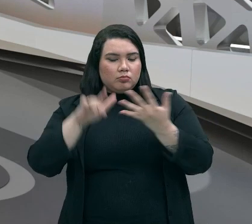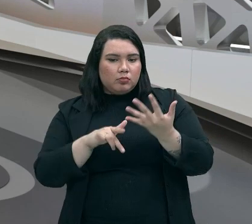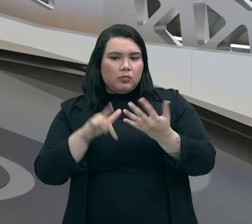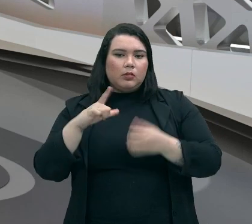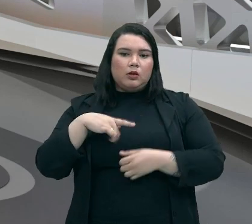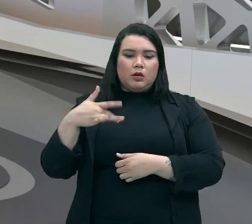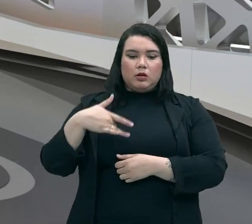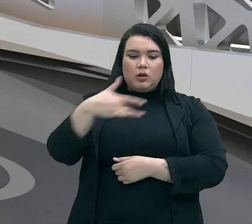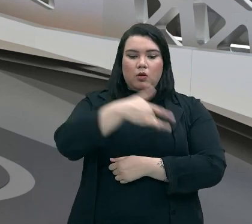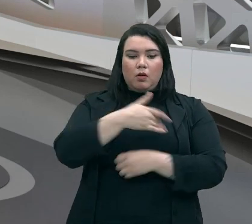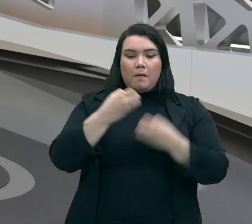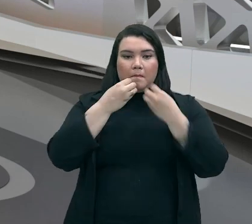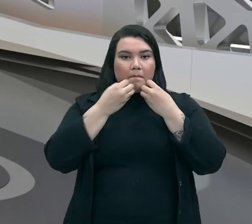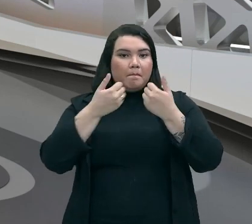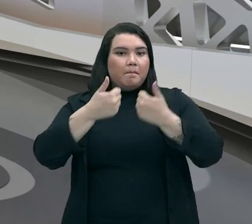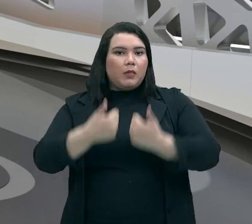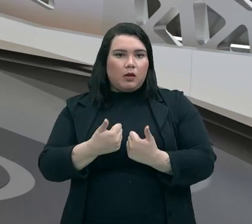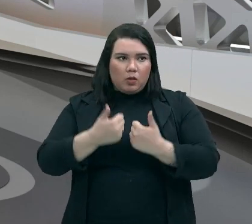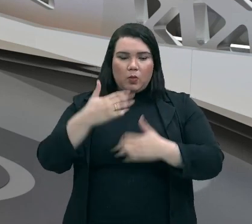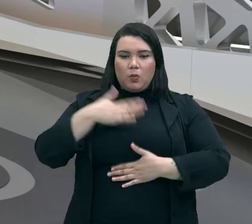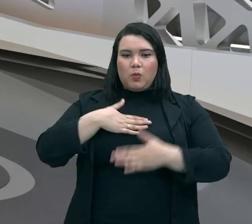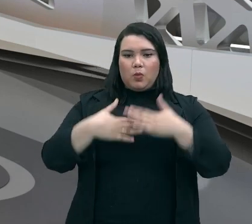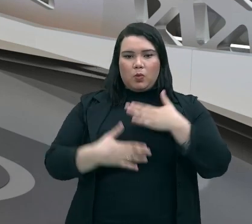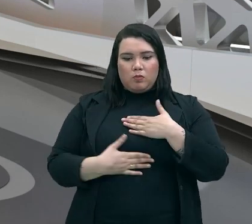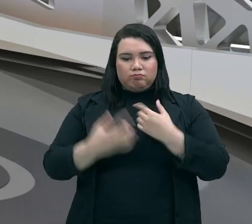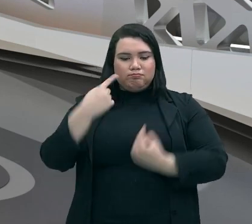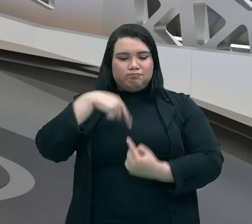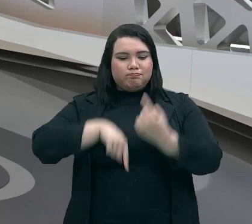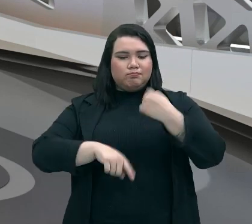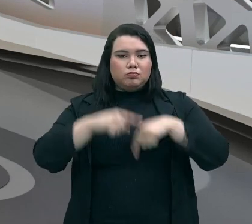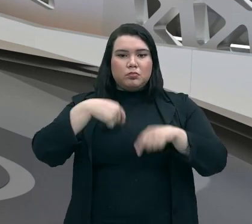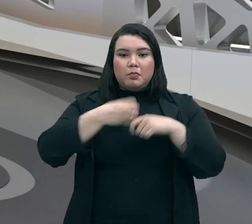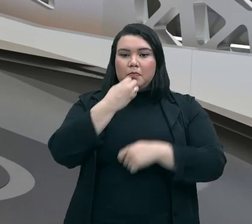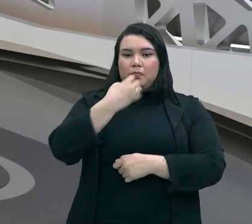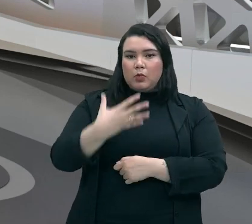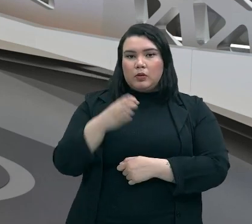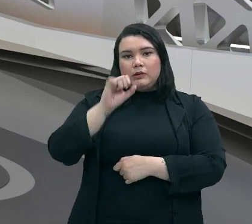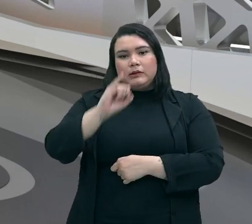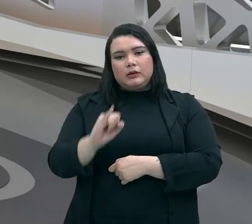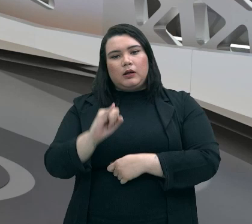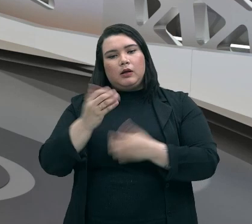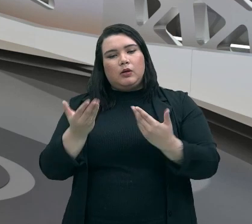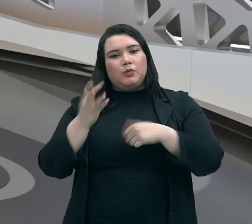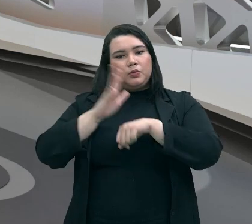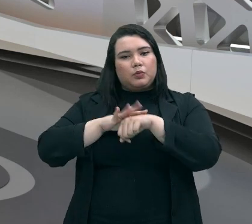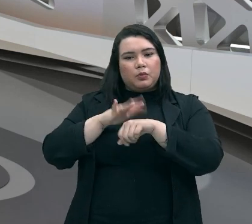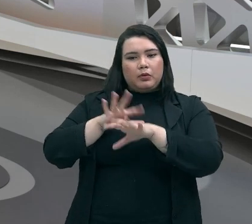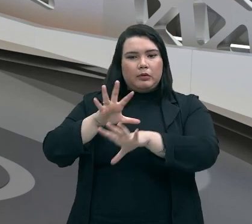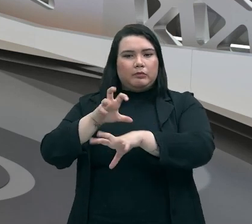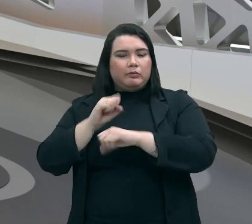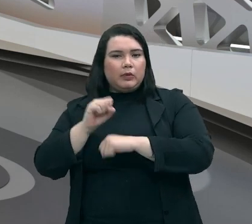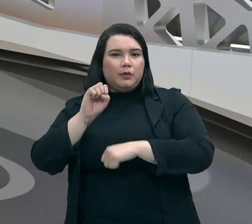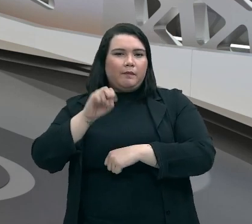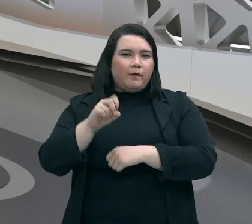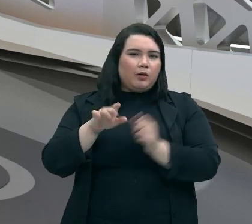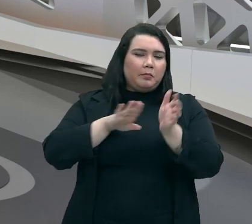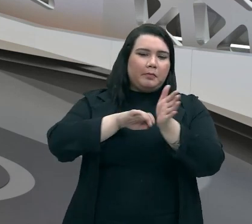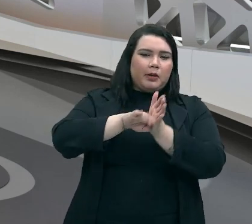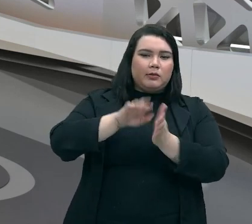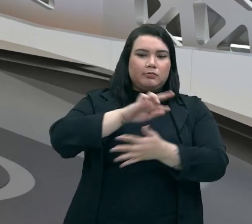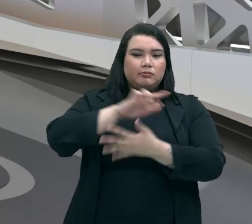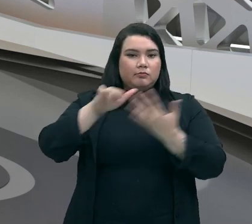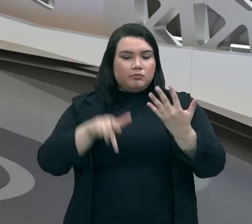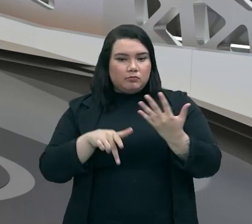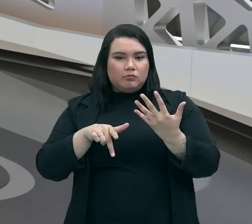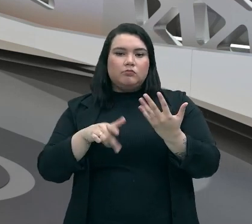fortalecer a sua imunidade e vai ajudar a combater o seu organismo caso você entre em contato com esses vírus e bactérias e